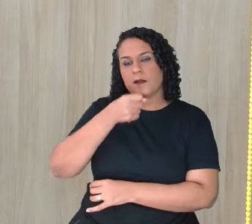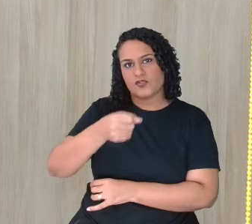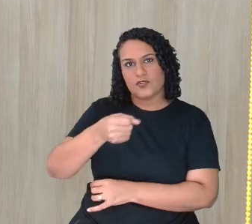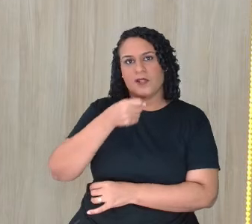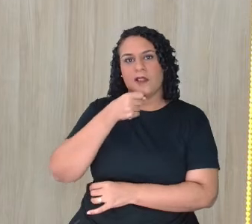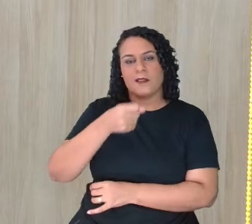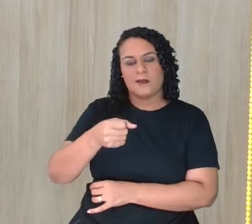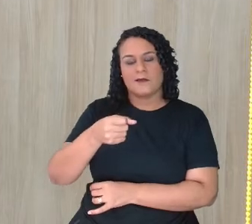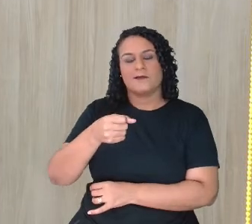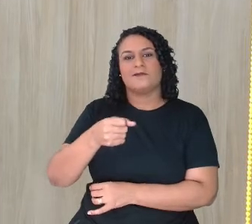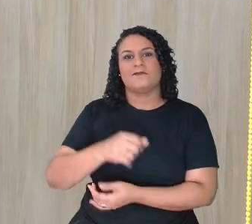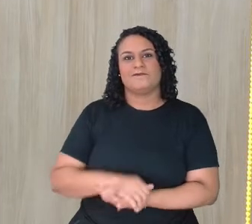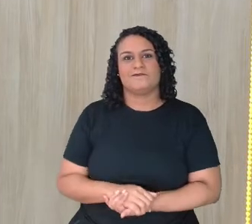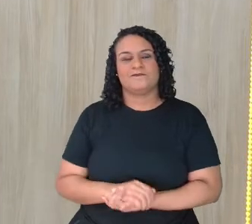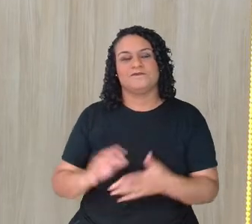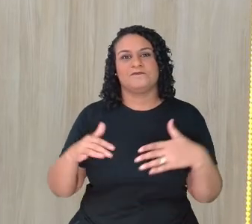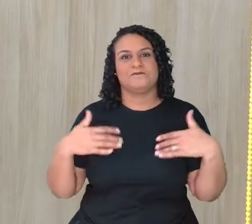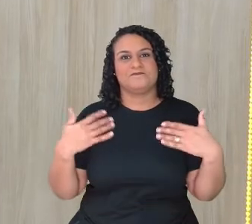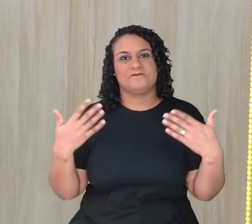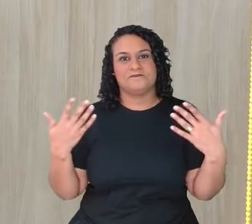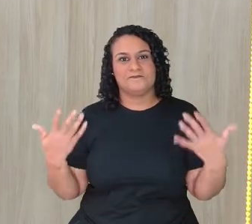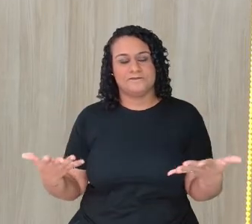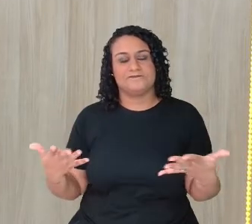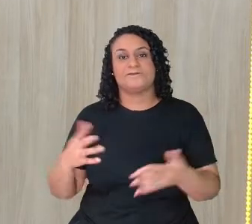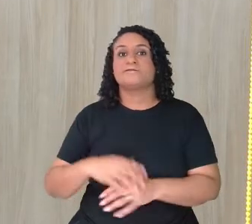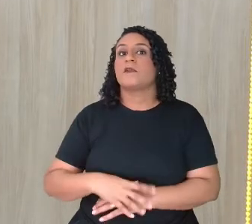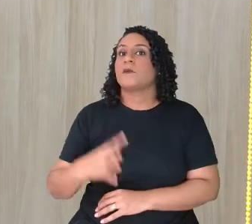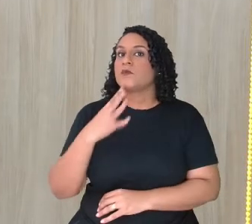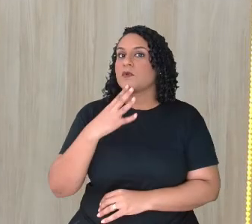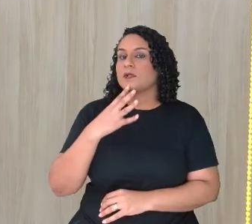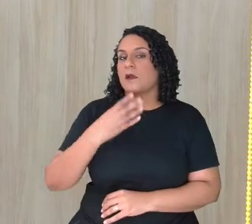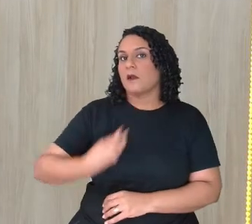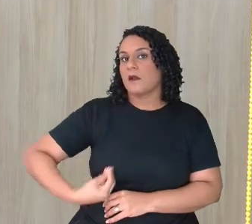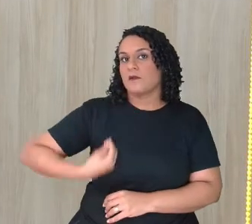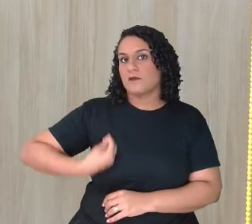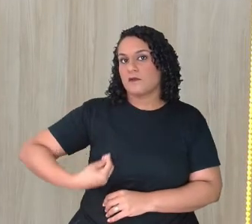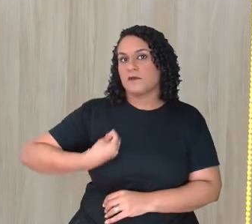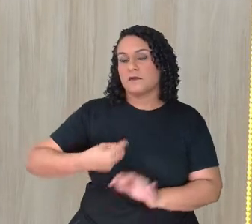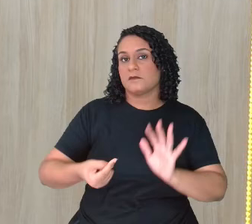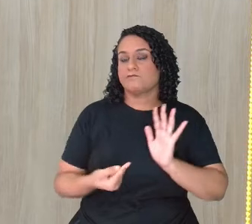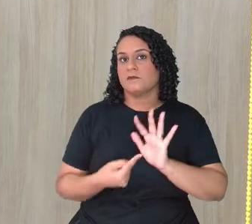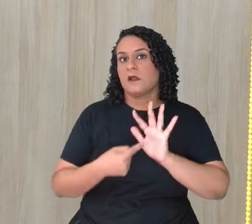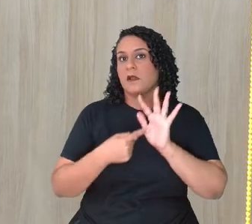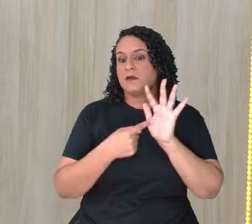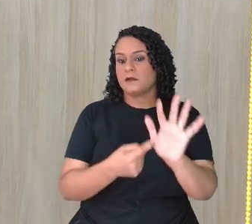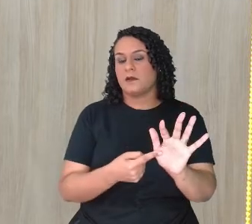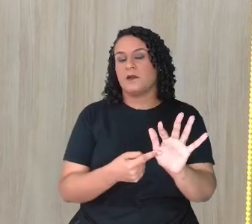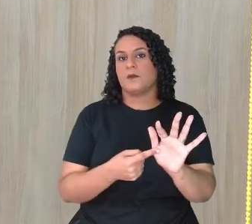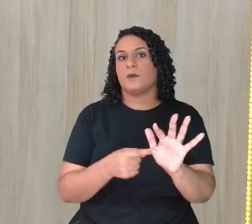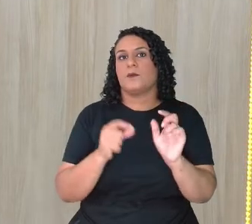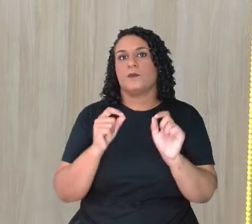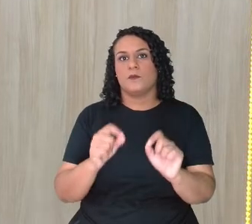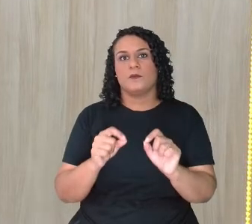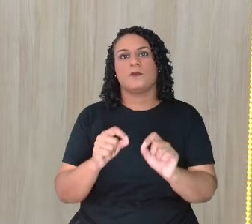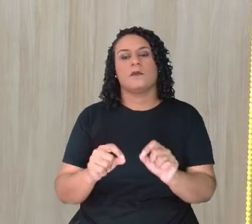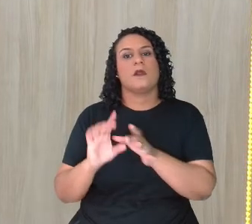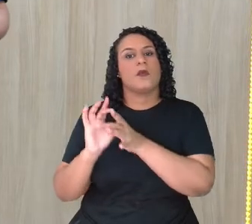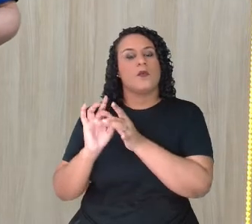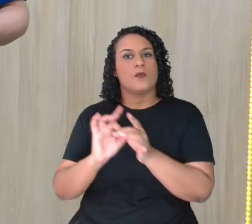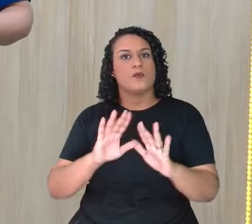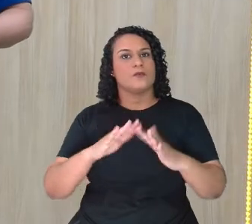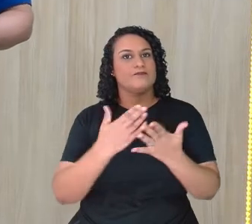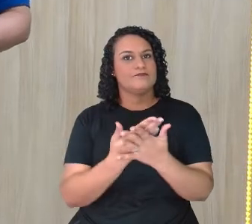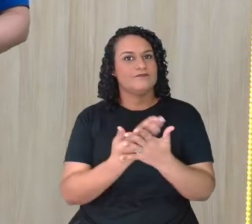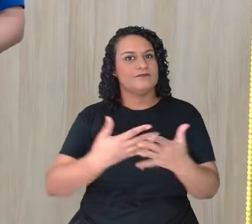midiático. Então estamos aí, não é, conhecendo, vivenciando, trazendo para o nosso contexto